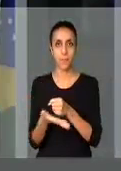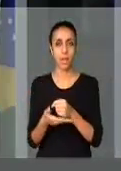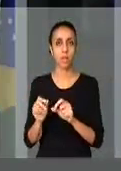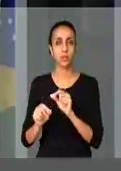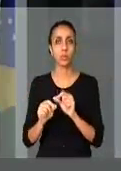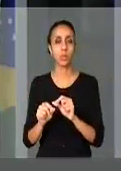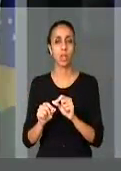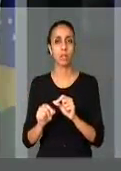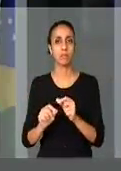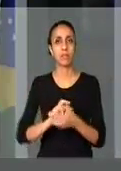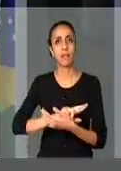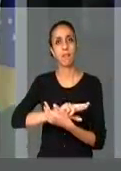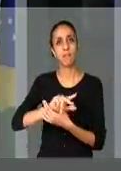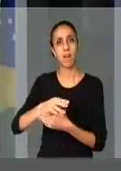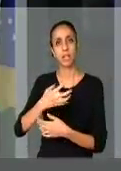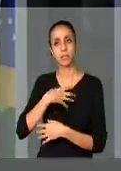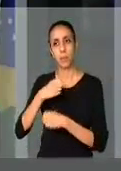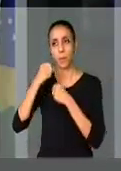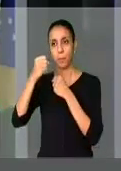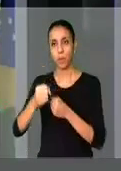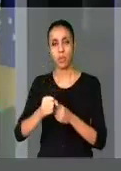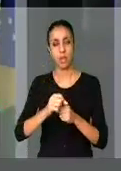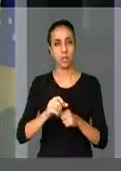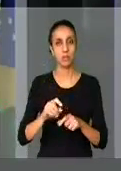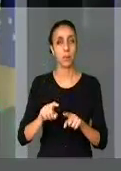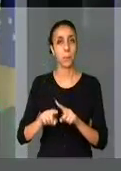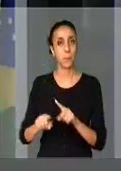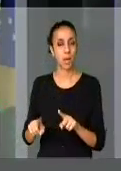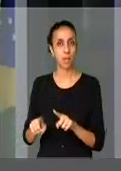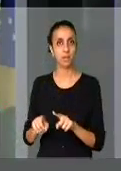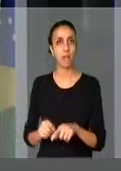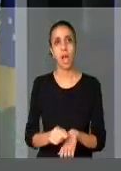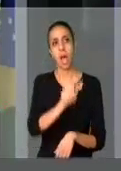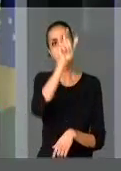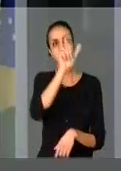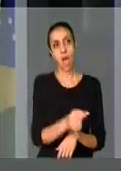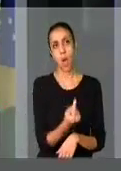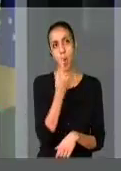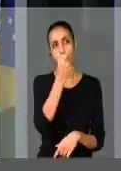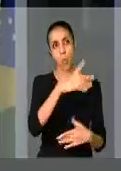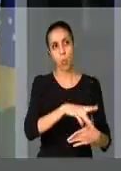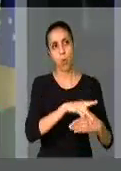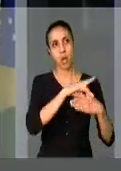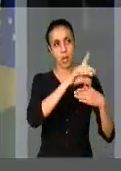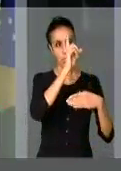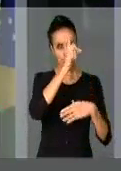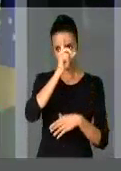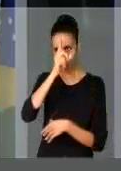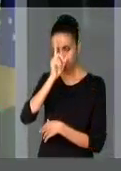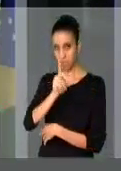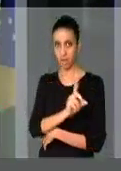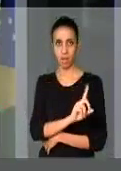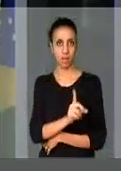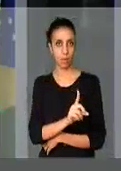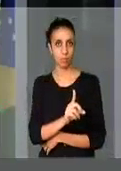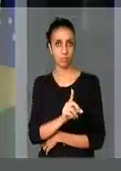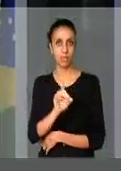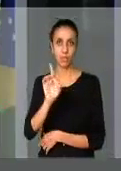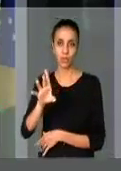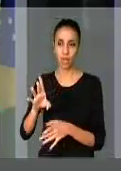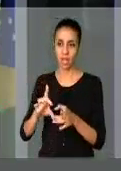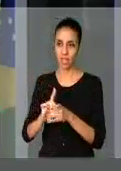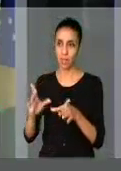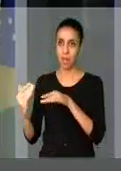de poder, de maneira que não deixam apenas um líder com poder absoluto decidir os destinos da